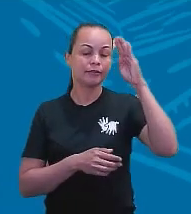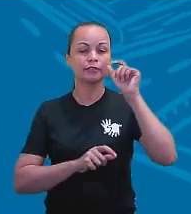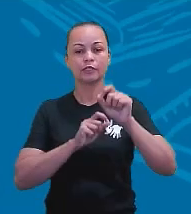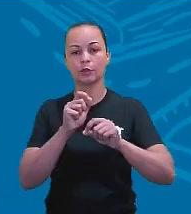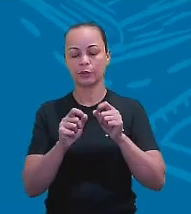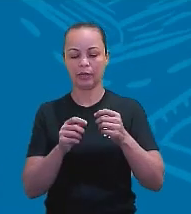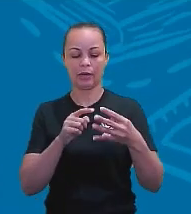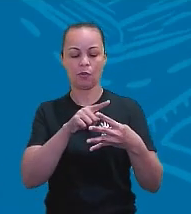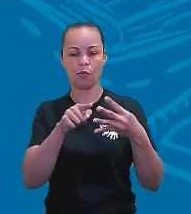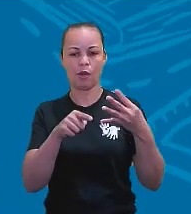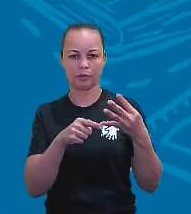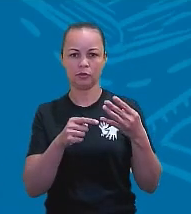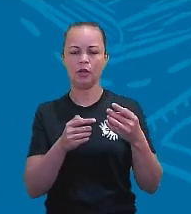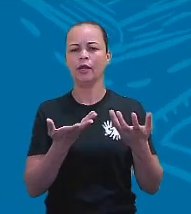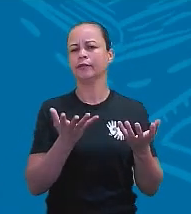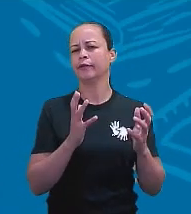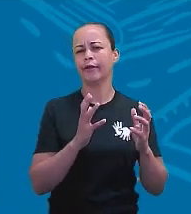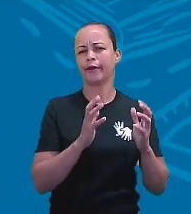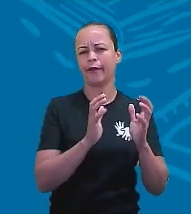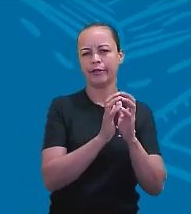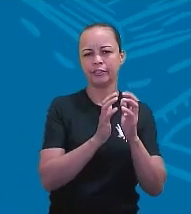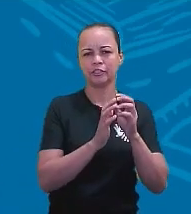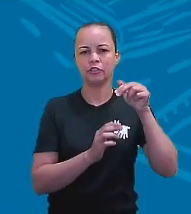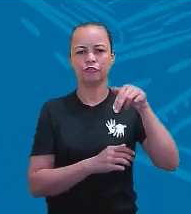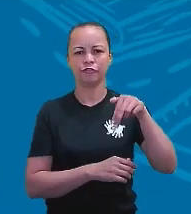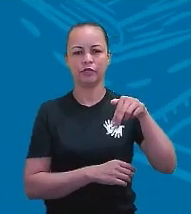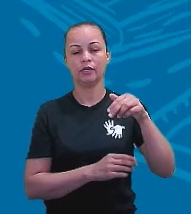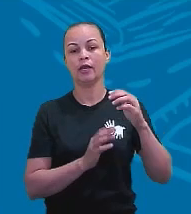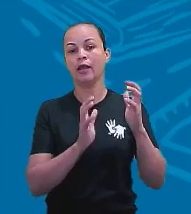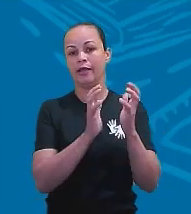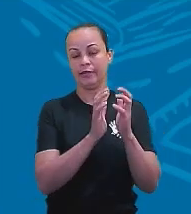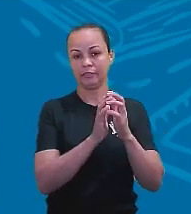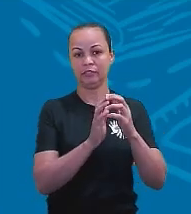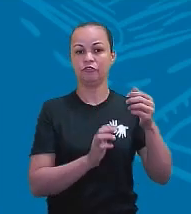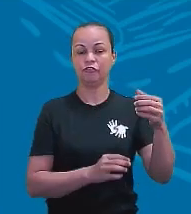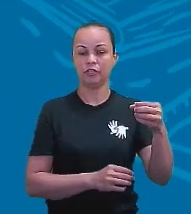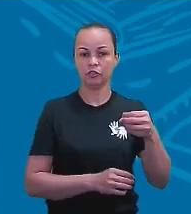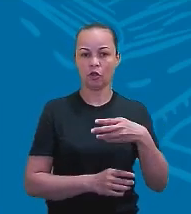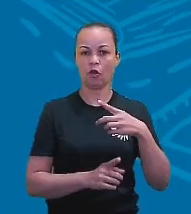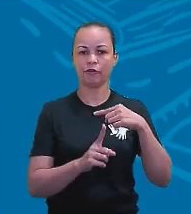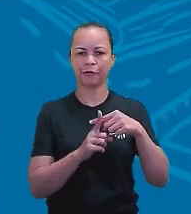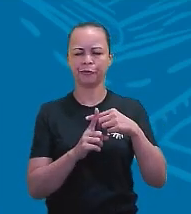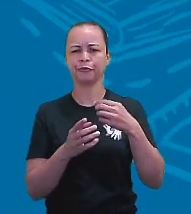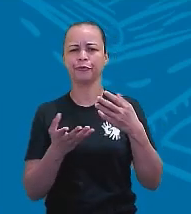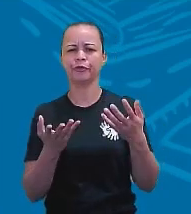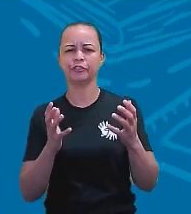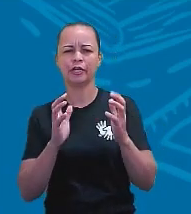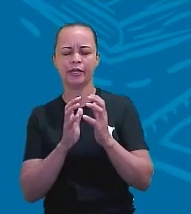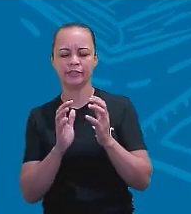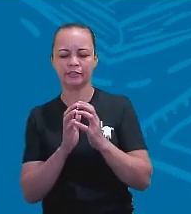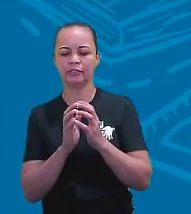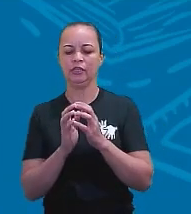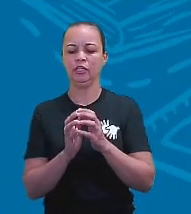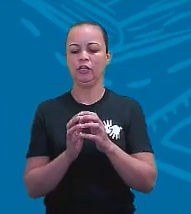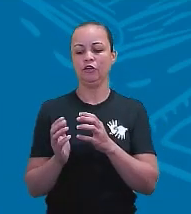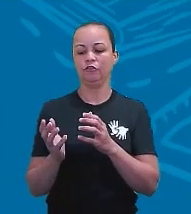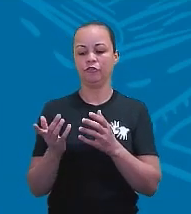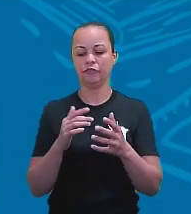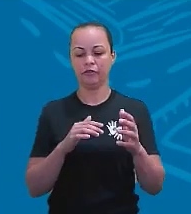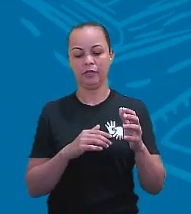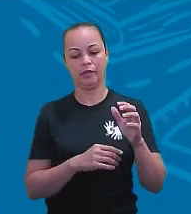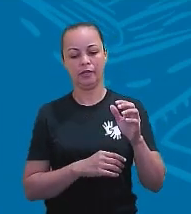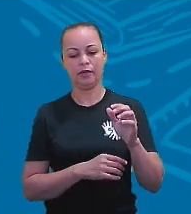seria a Recife Nova, tá? Recife Nova Cruz, Recife Albuquerque, né?